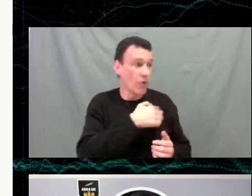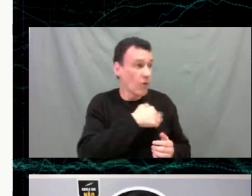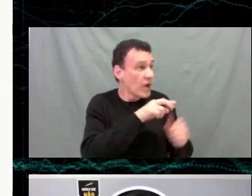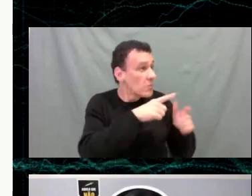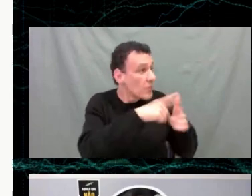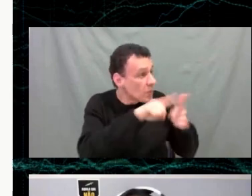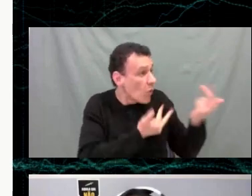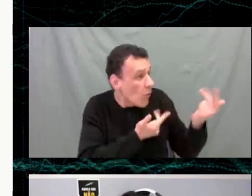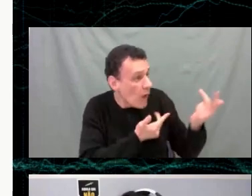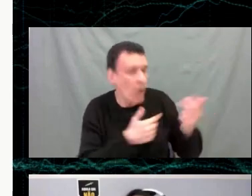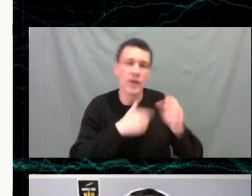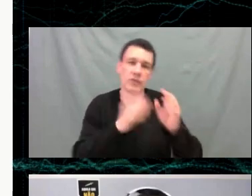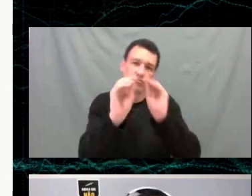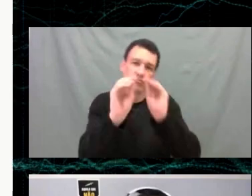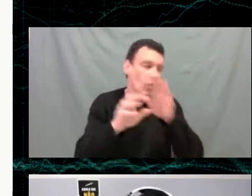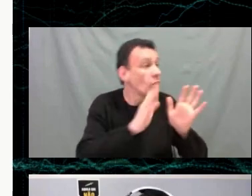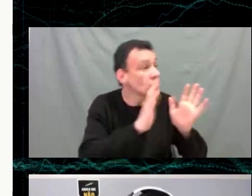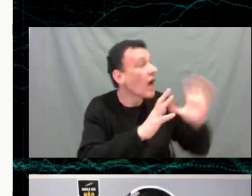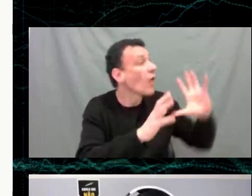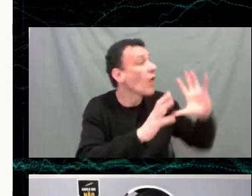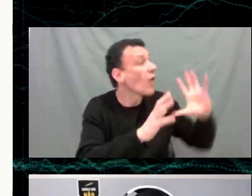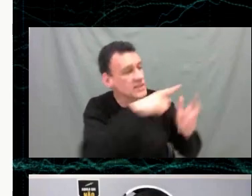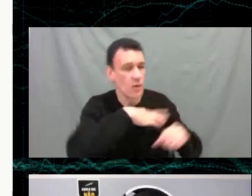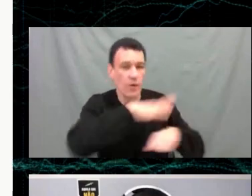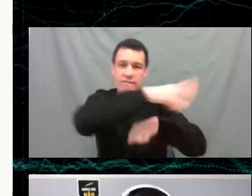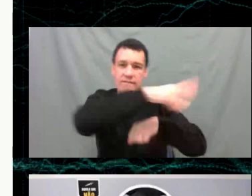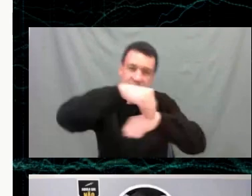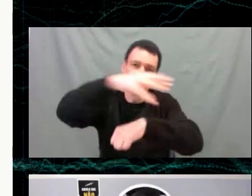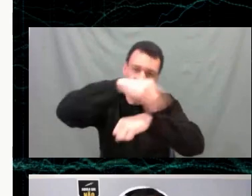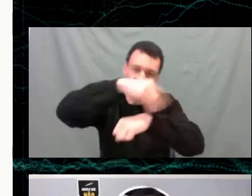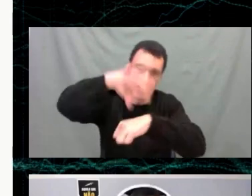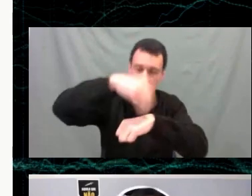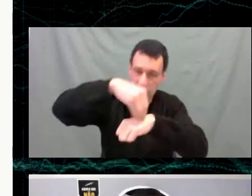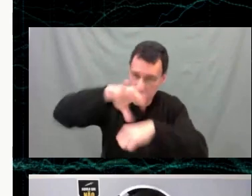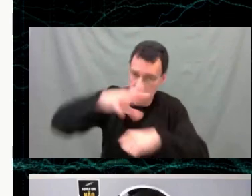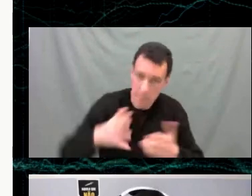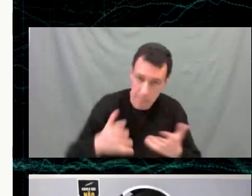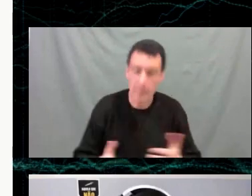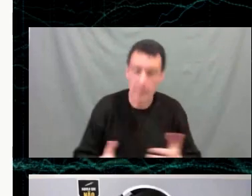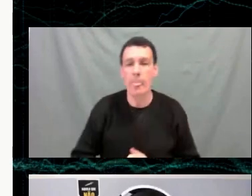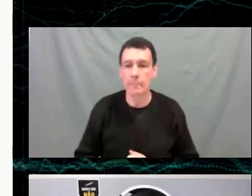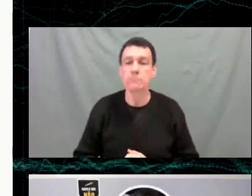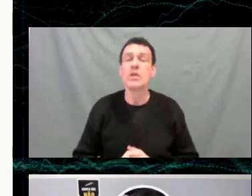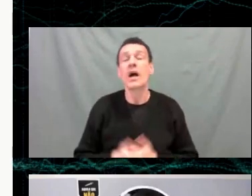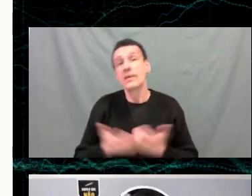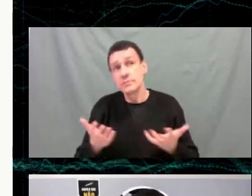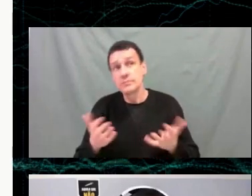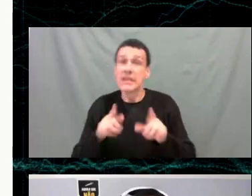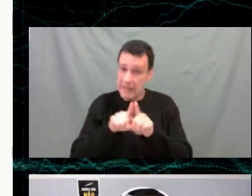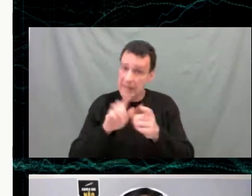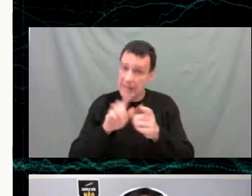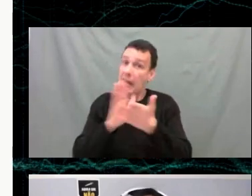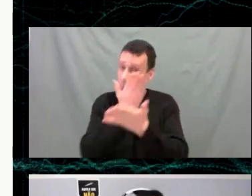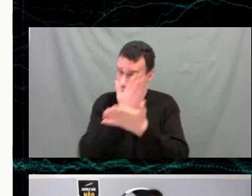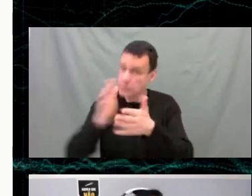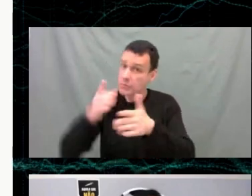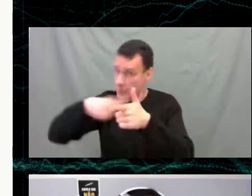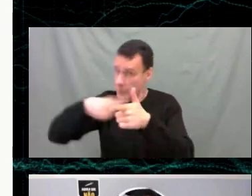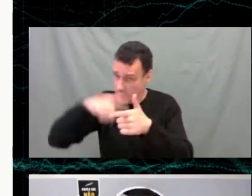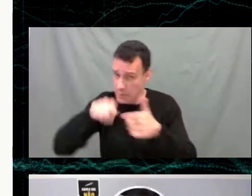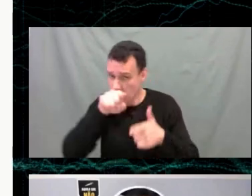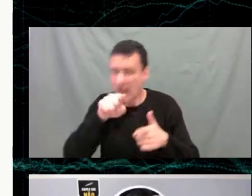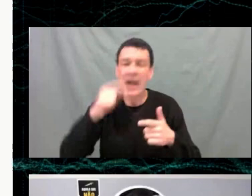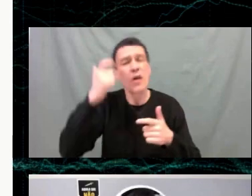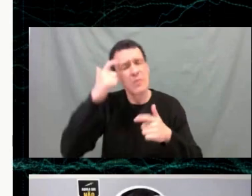tão futuros, porque de alguns problemas que eu vou citar aqui, tem uns que não demoram tanto a acontecer. Tá? Então, dependendo de como que você configurou, como é que